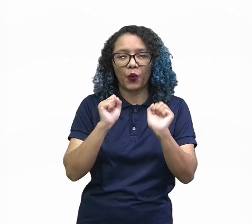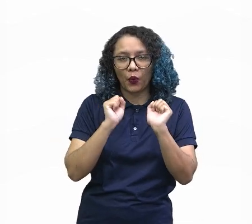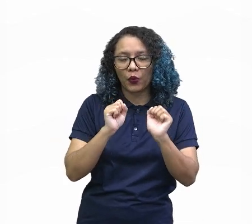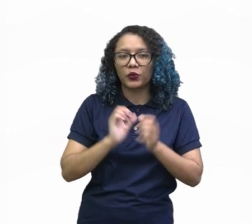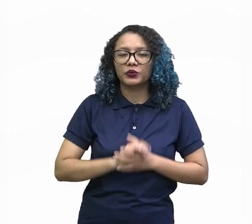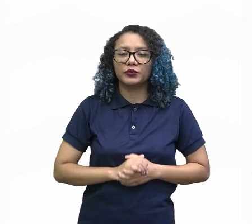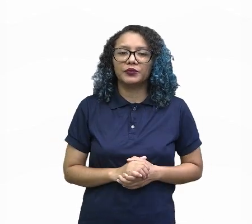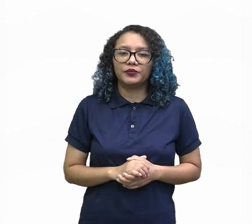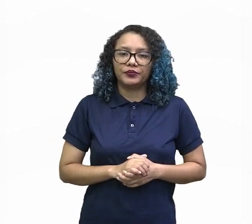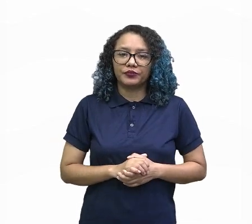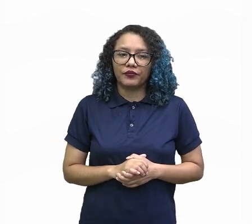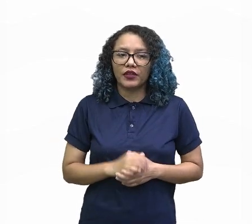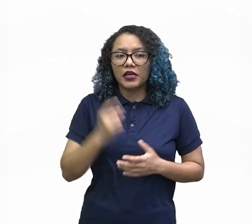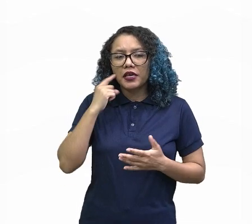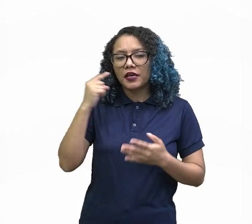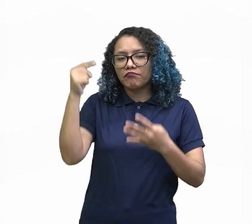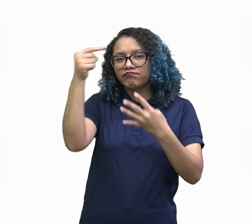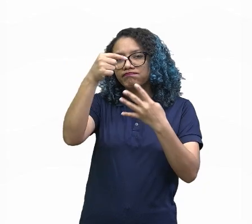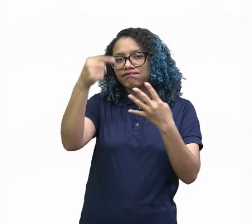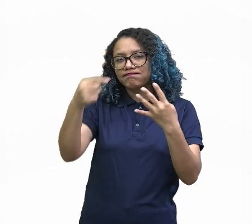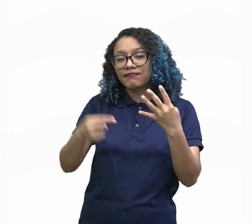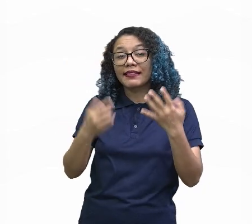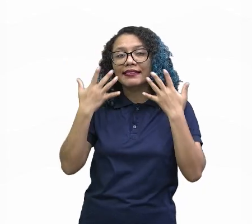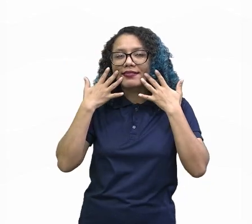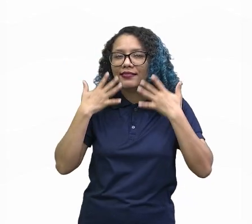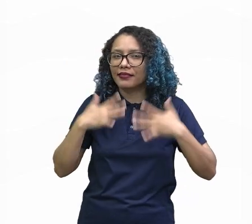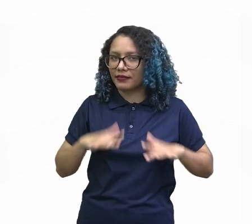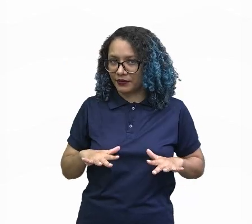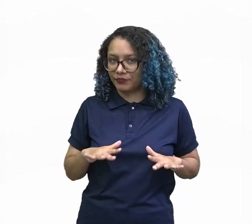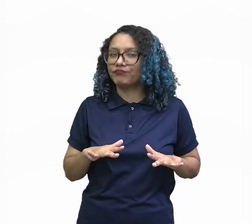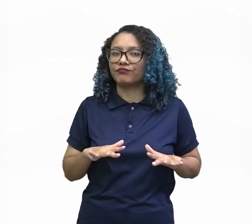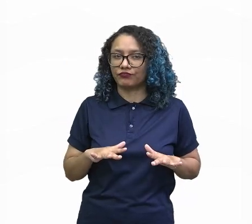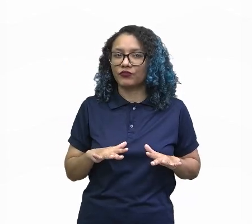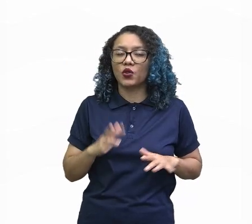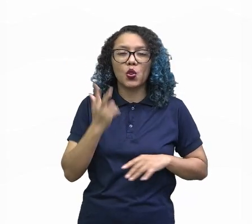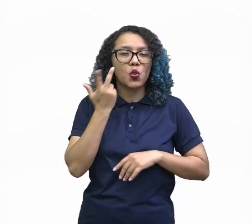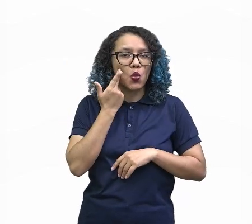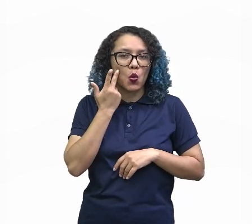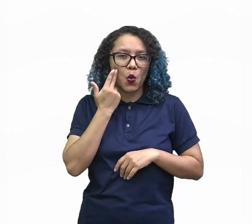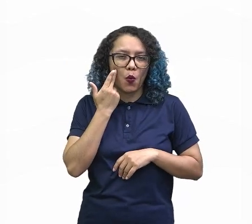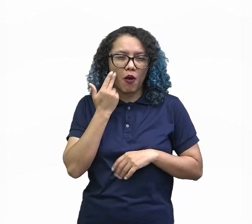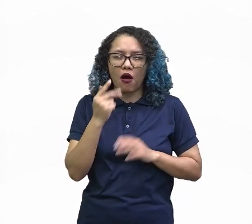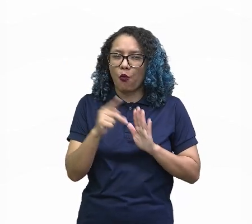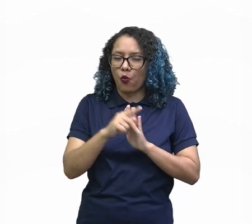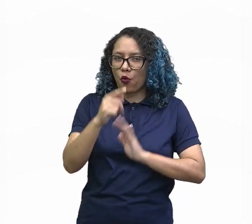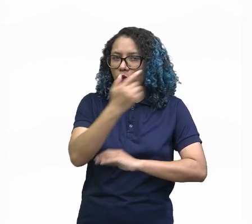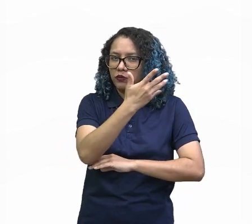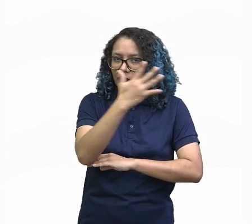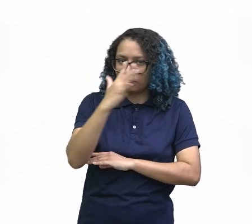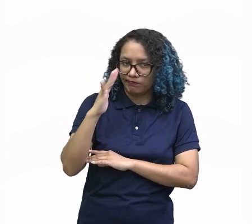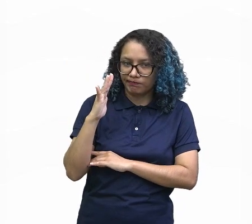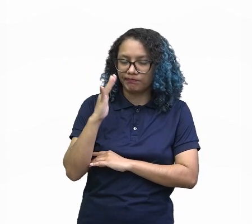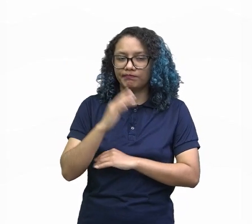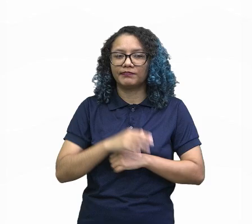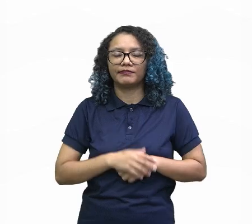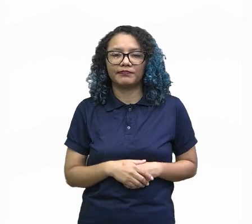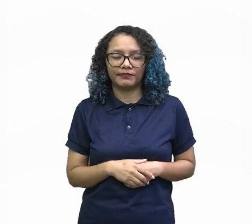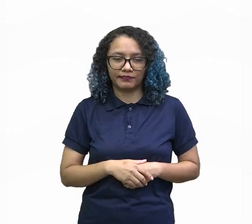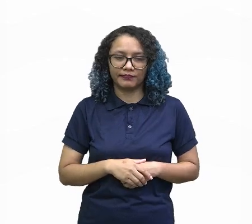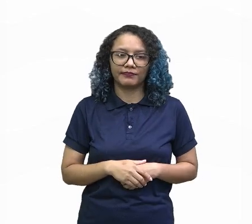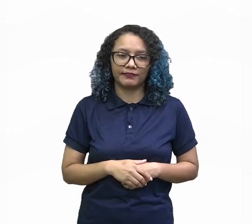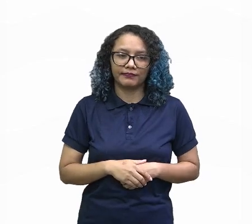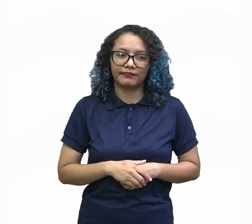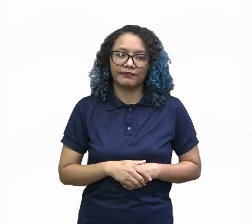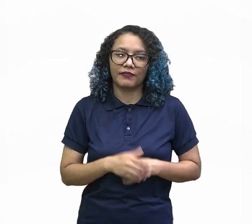gente já comentou, são processos naturais, né? Acontecem naturalmente aí, como a gente pode observar, né? A decomposição